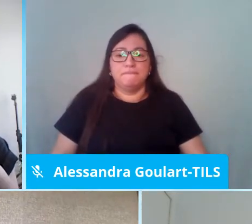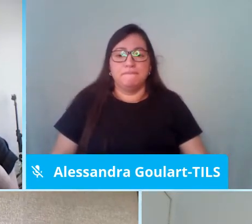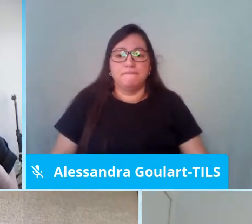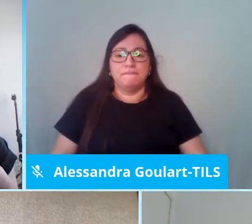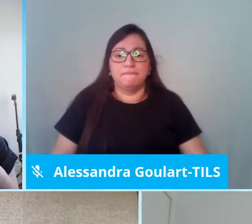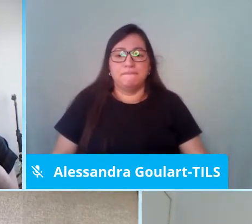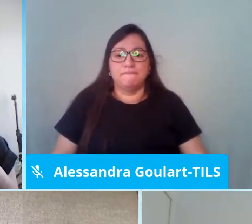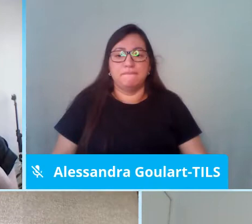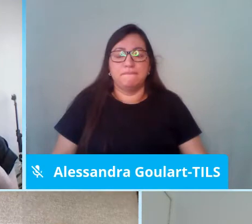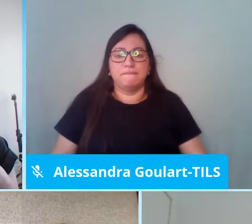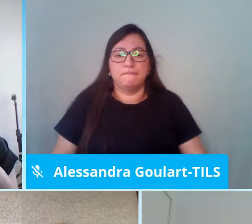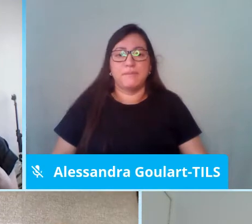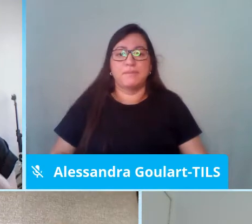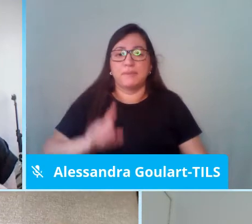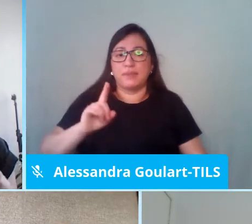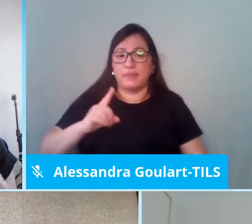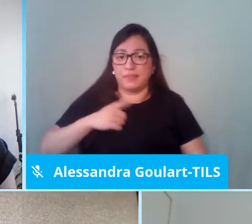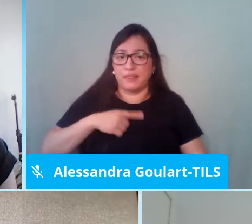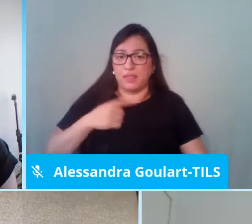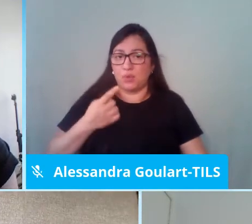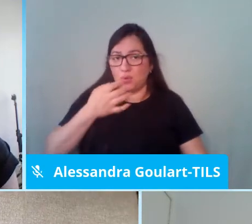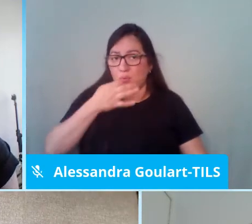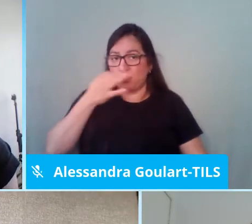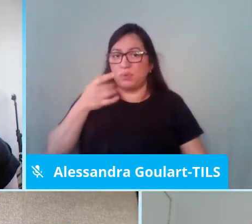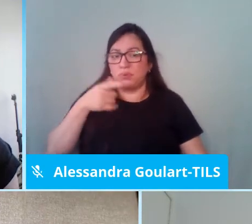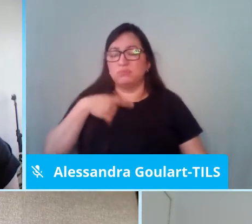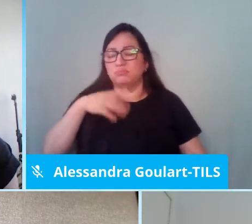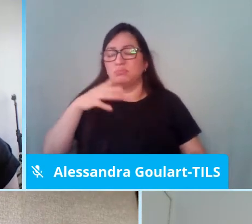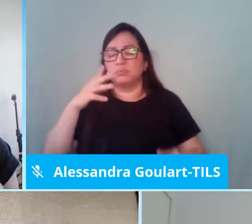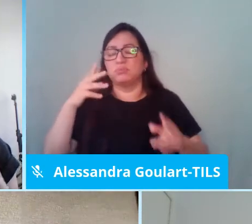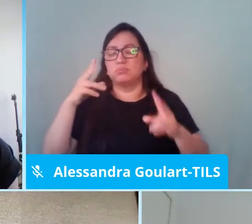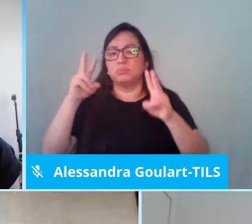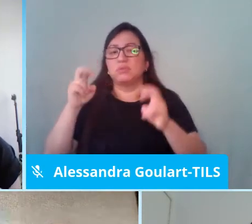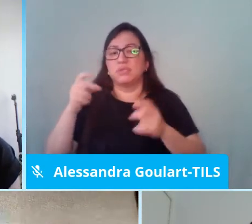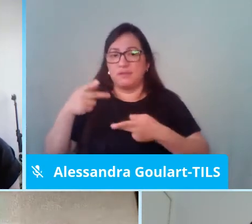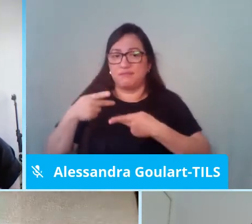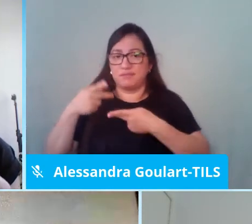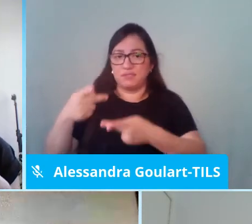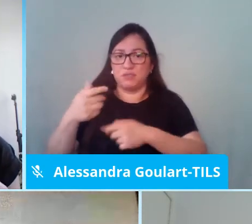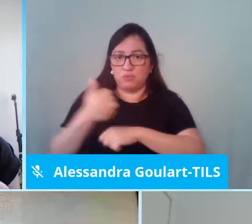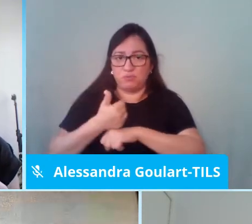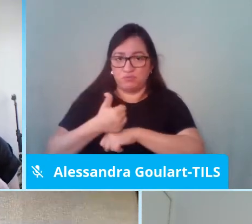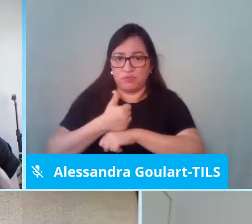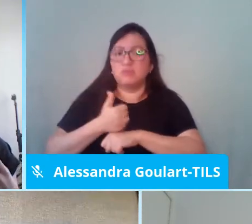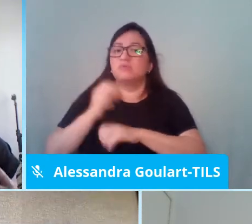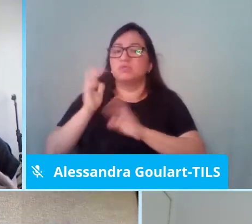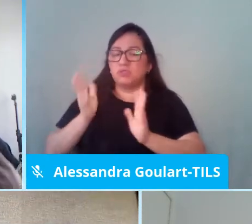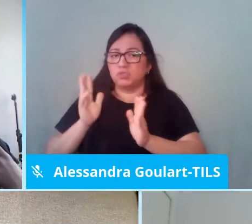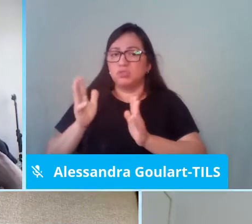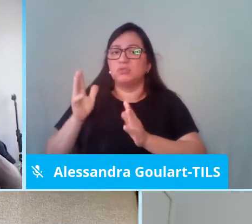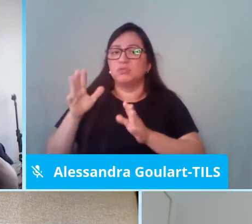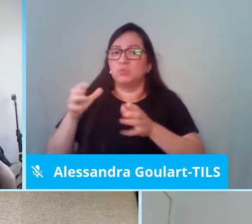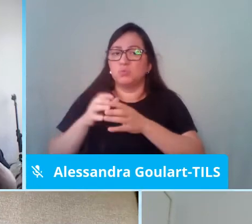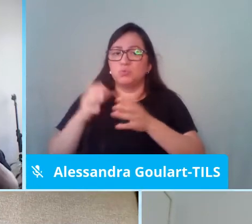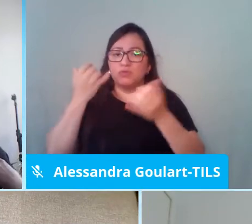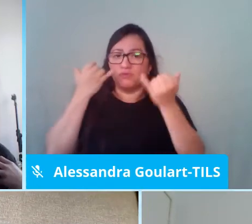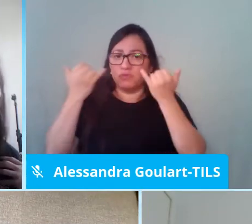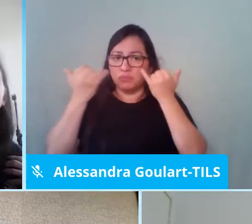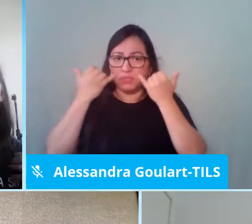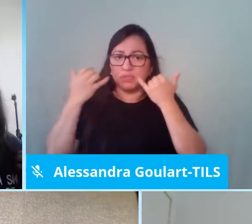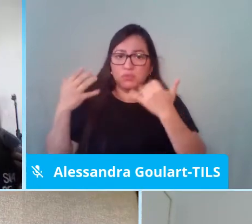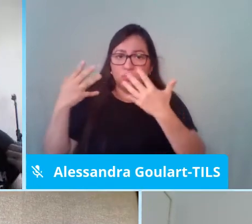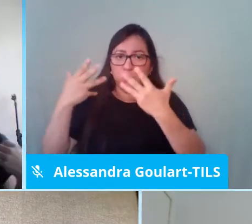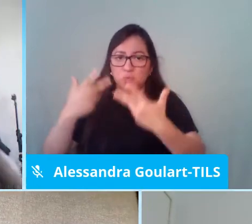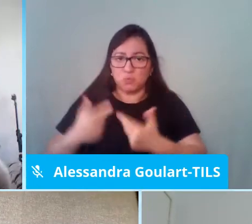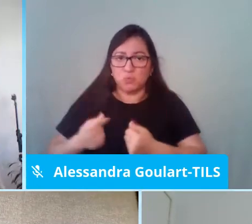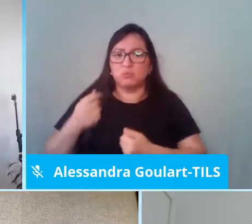que falava sobre isso, né, que nas visitas domiciliares tem sido feito esse trabalho, toda a informação que os